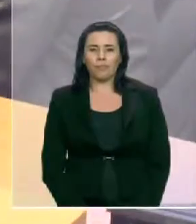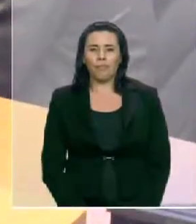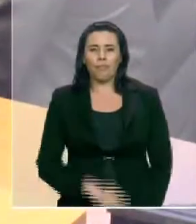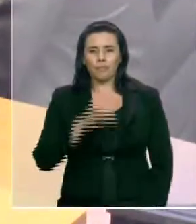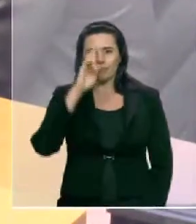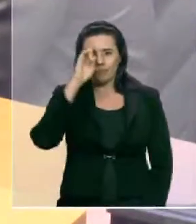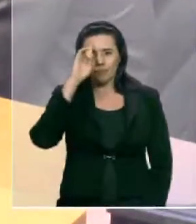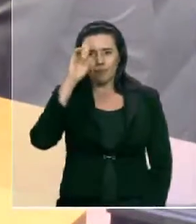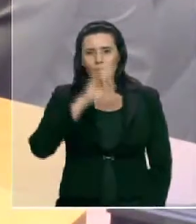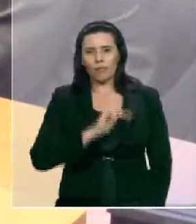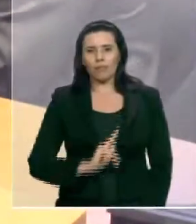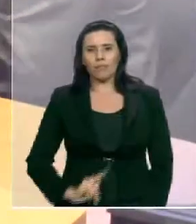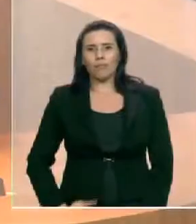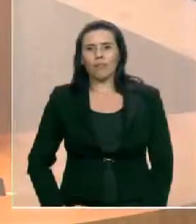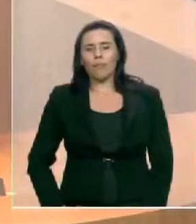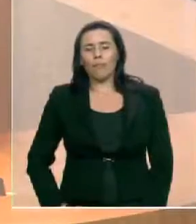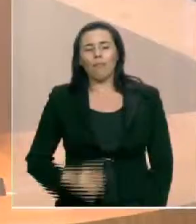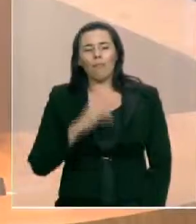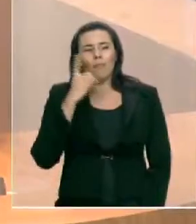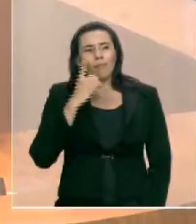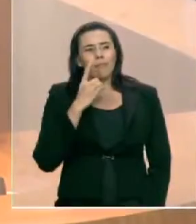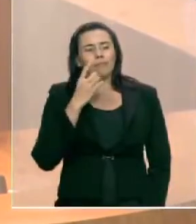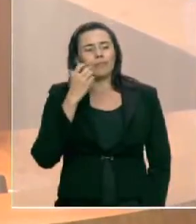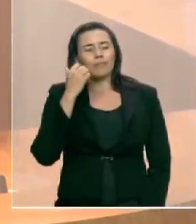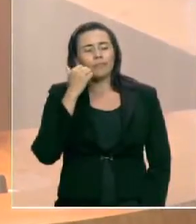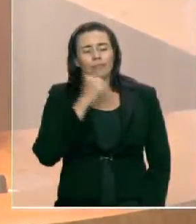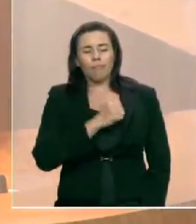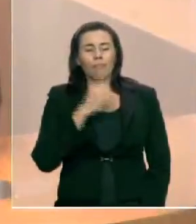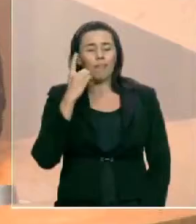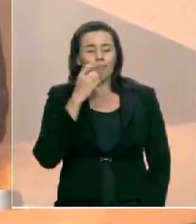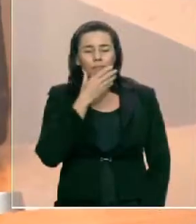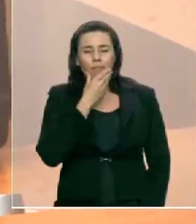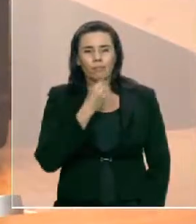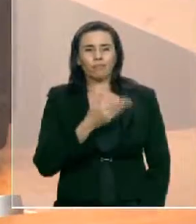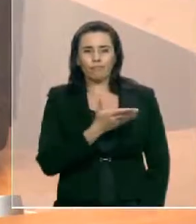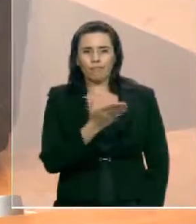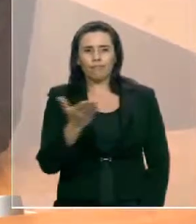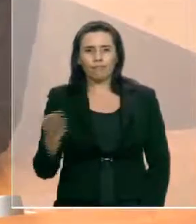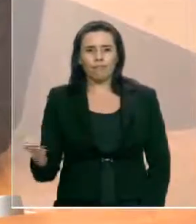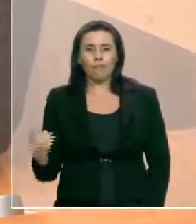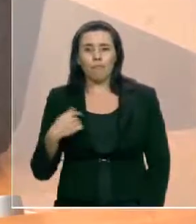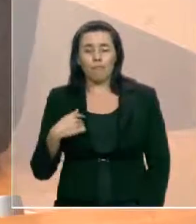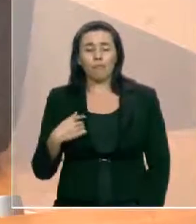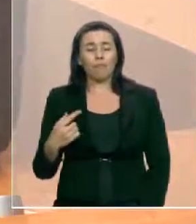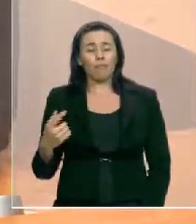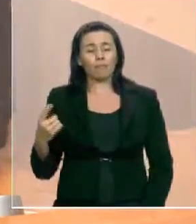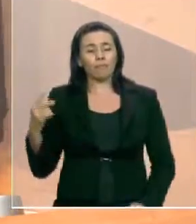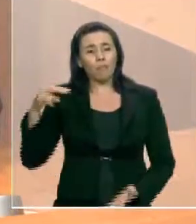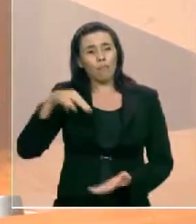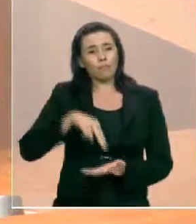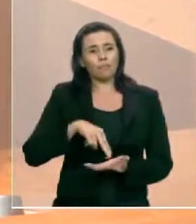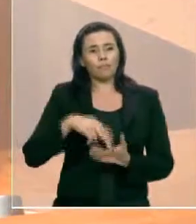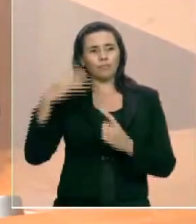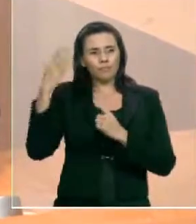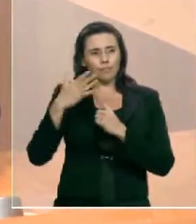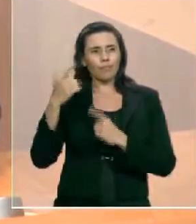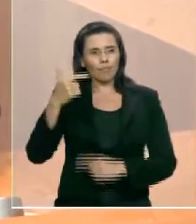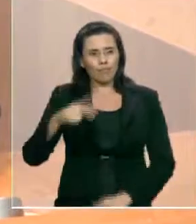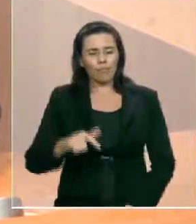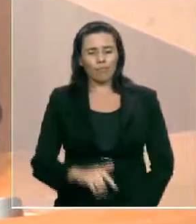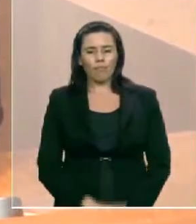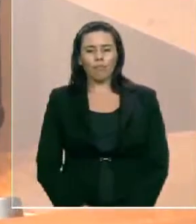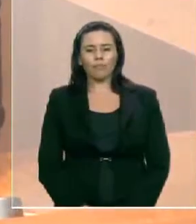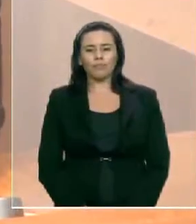presidente, senhoras deputadas, senhores deputados, retorno à tribuna para